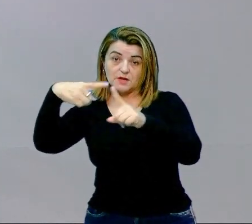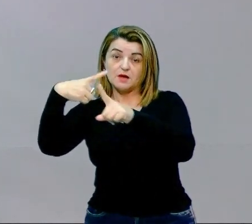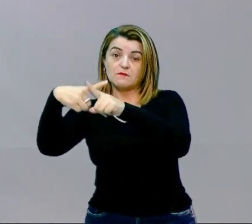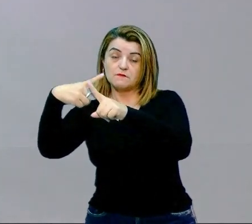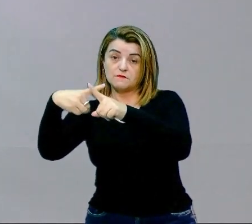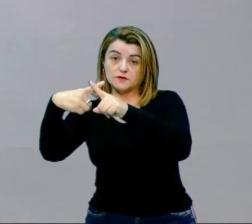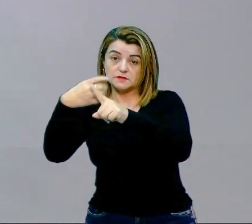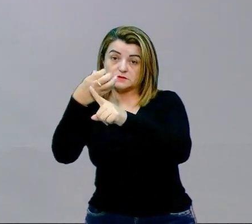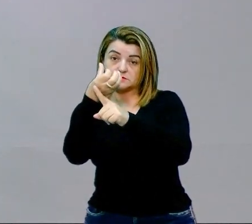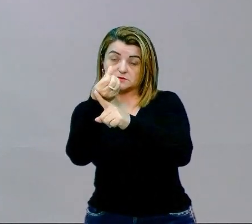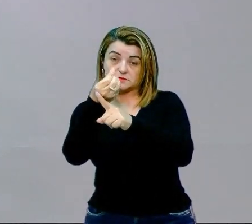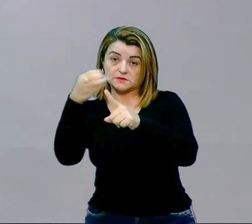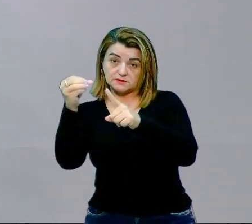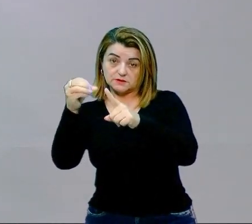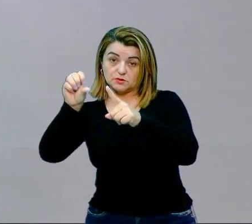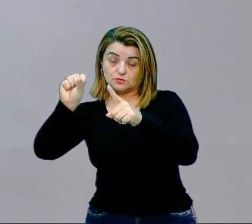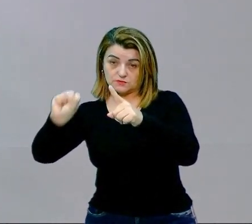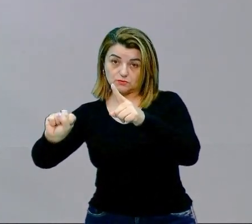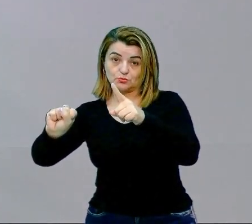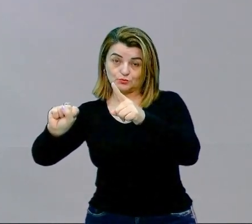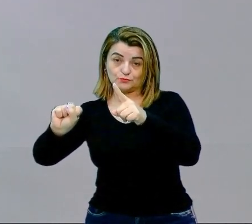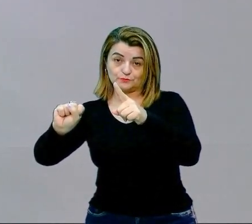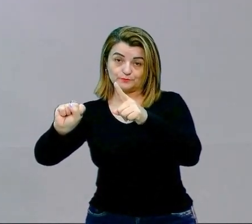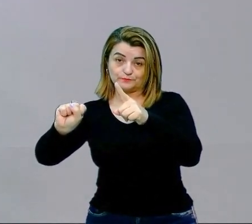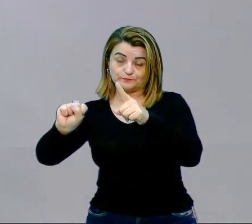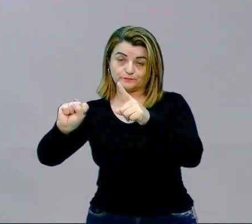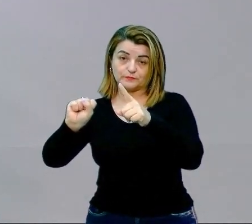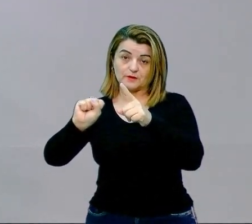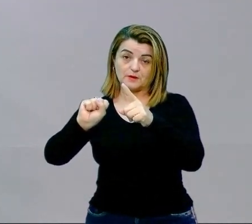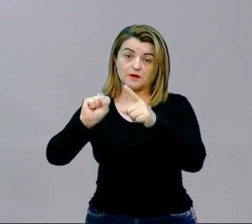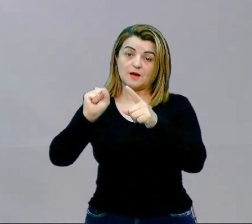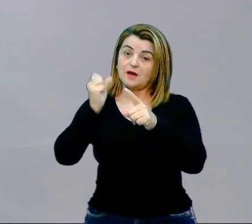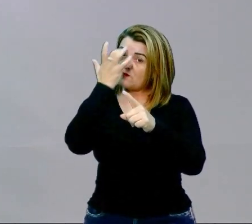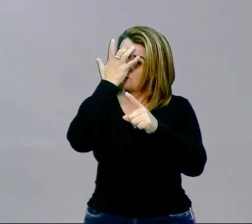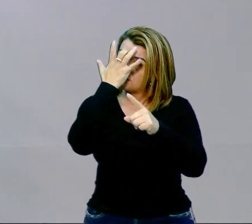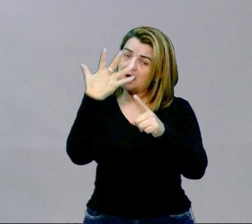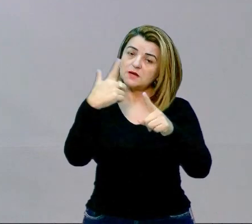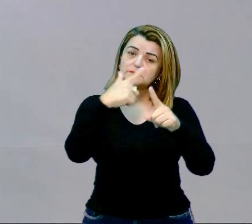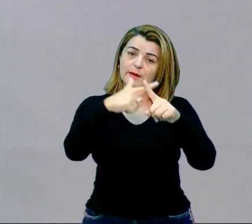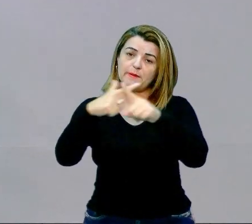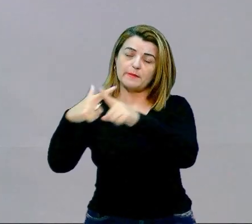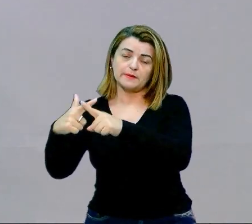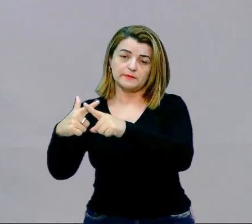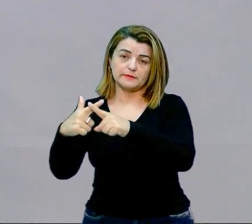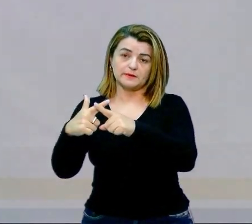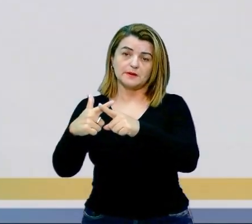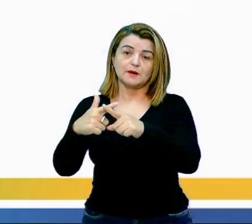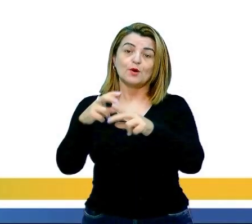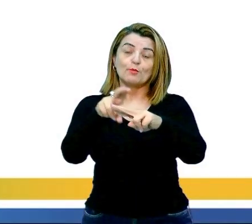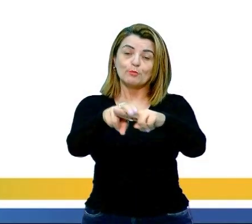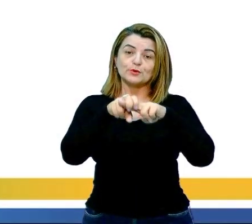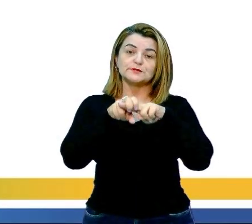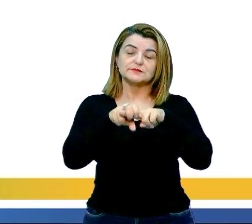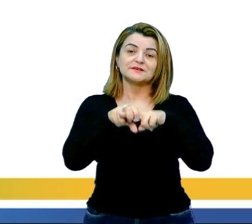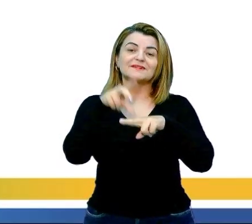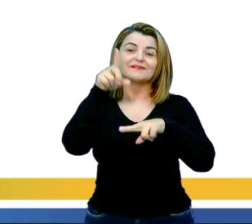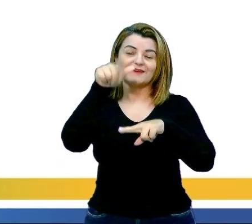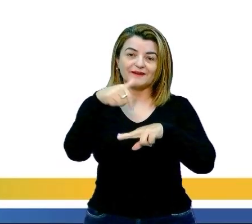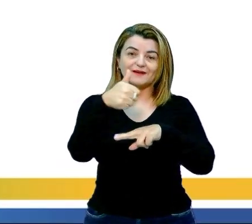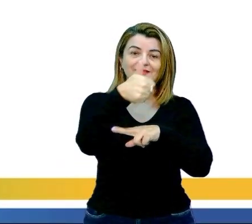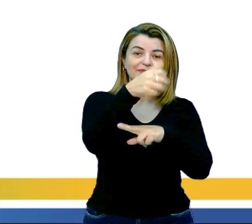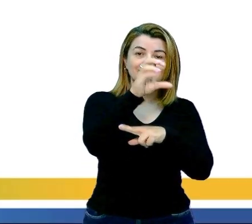os 60 do segundo. Essa é a multiplicação fácil. Por isso que a resposta vai dar